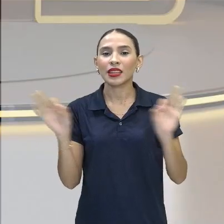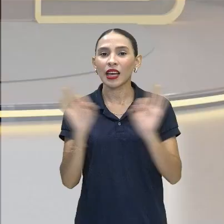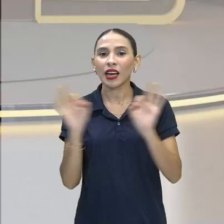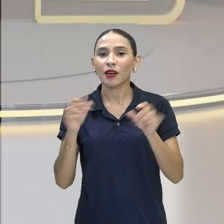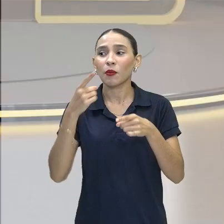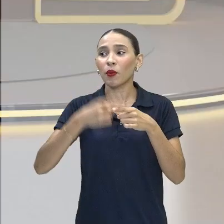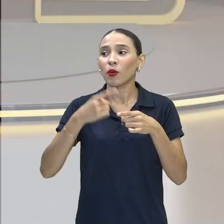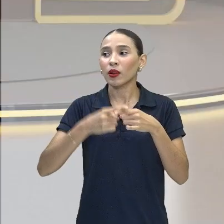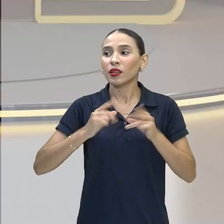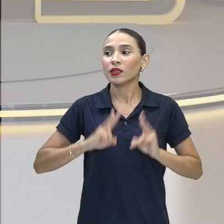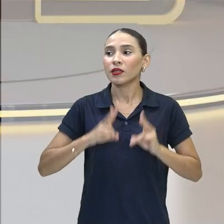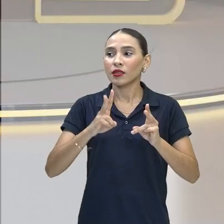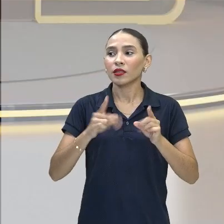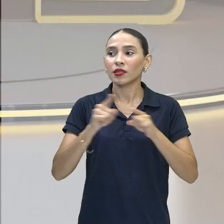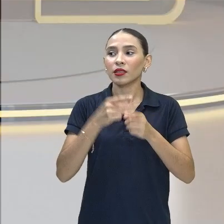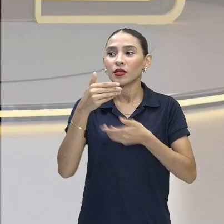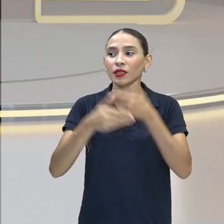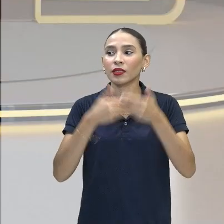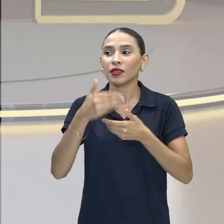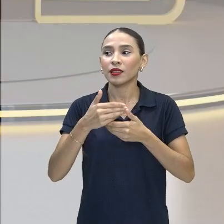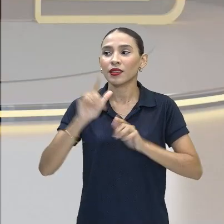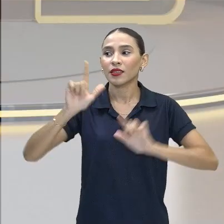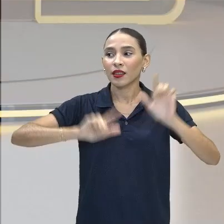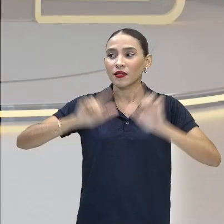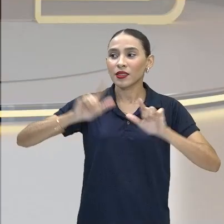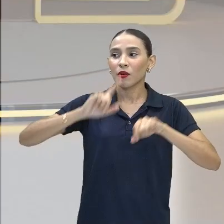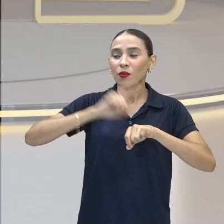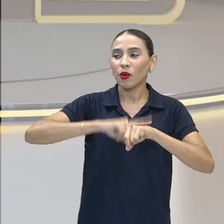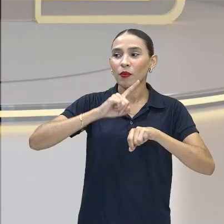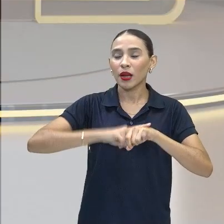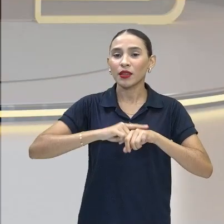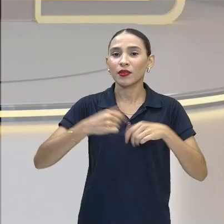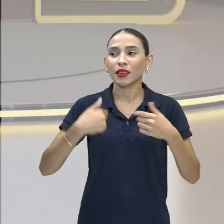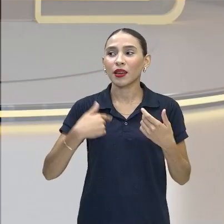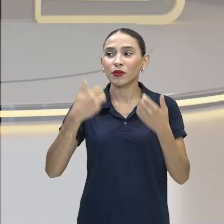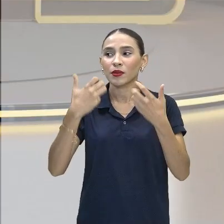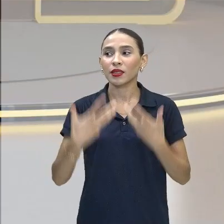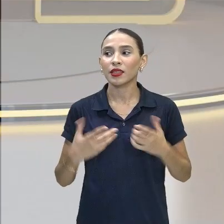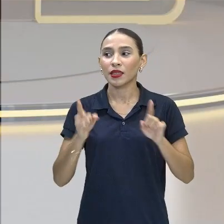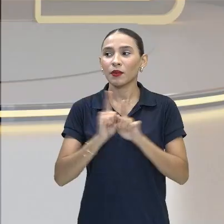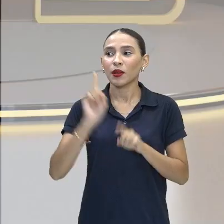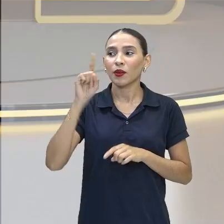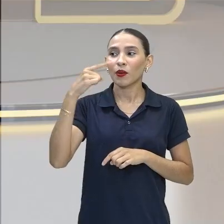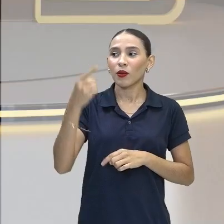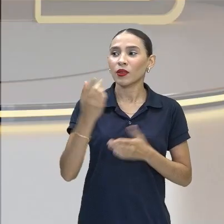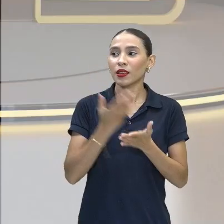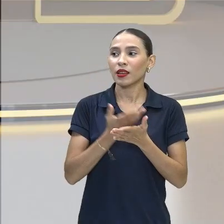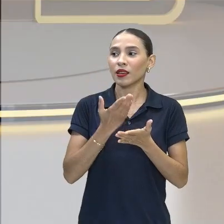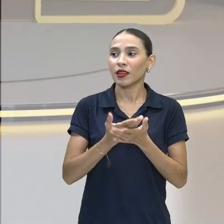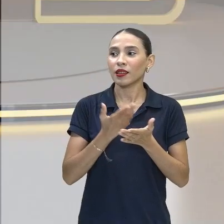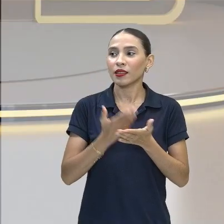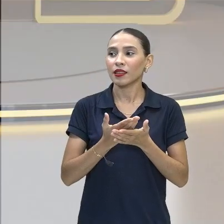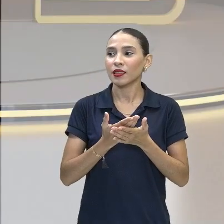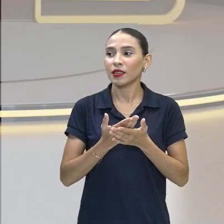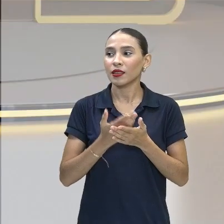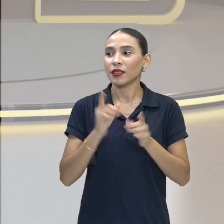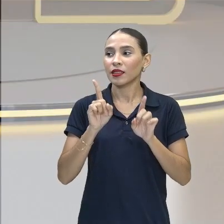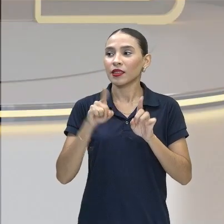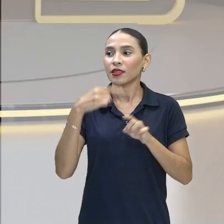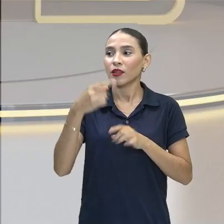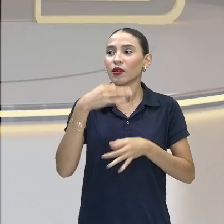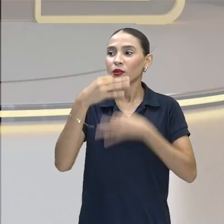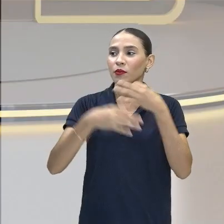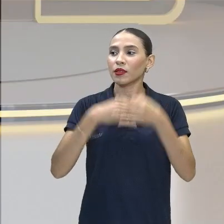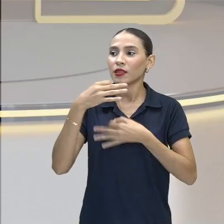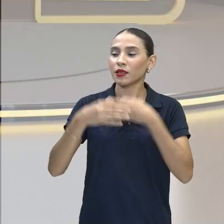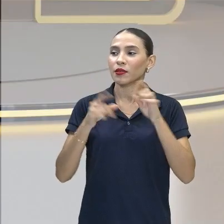estava também iniciando a questão da televisão nesse momento. Quando eu falei para vocês numa outra aula aí que nós comentamos, que a